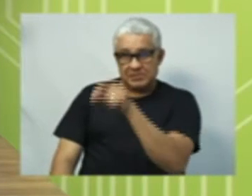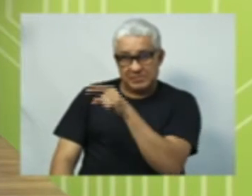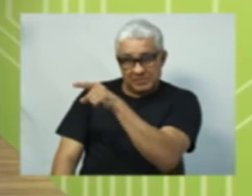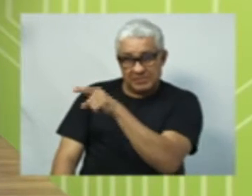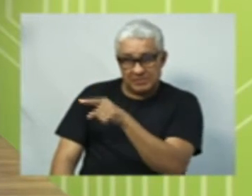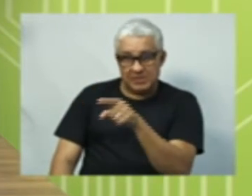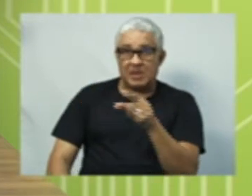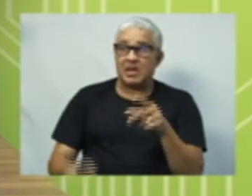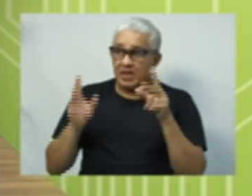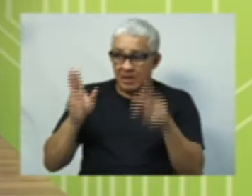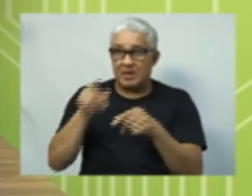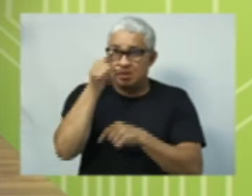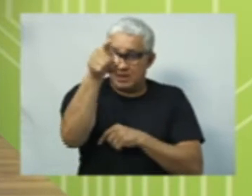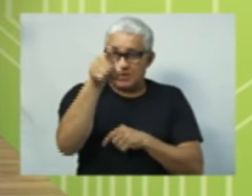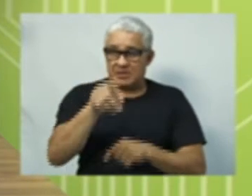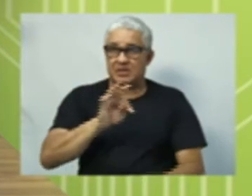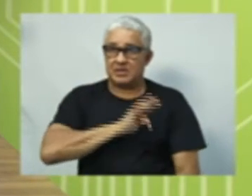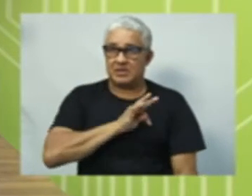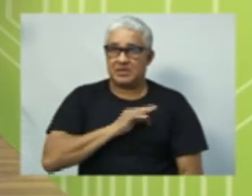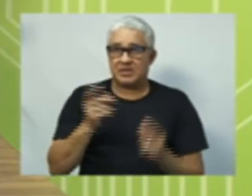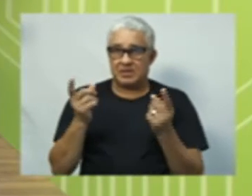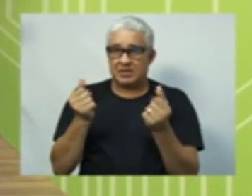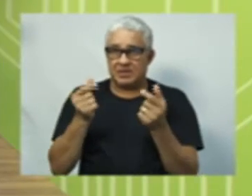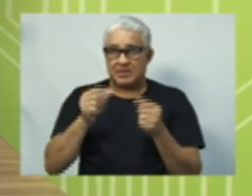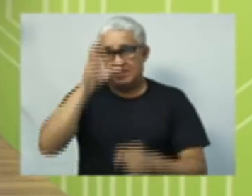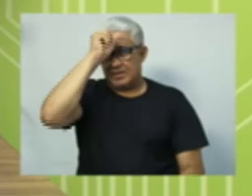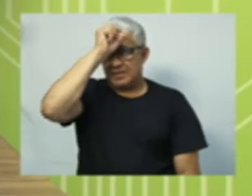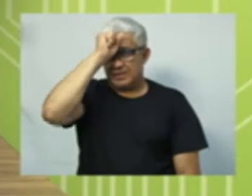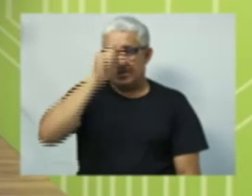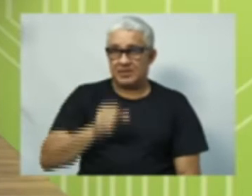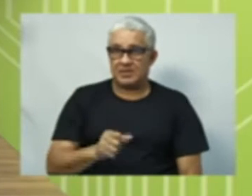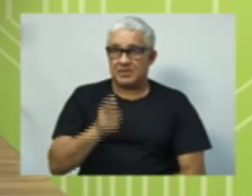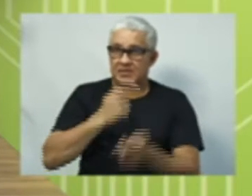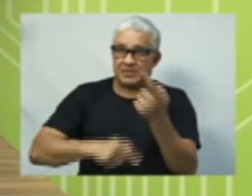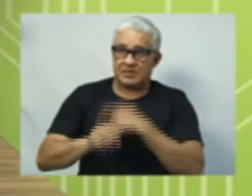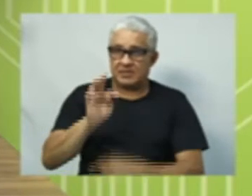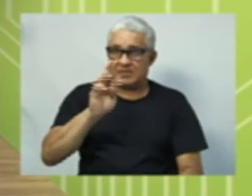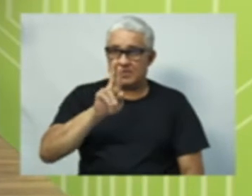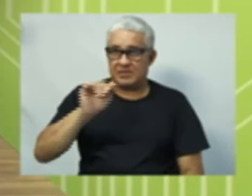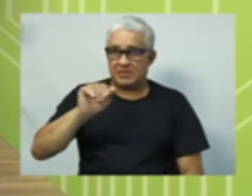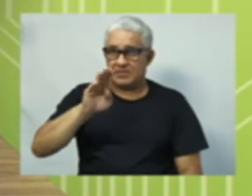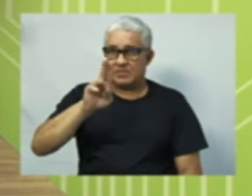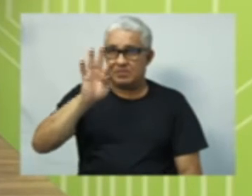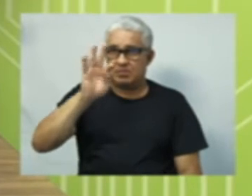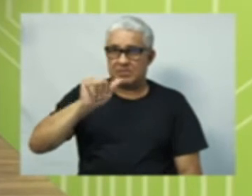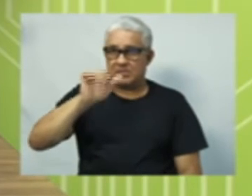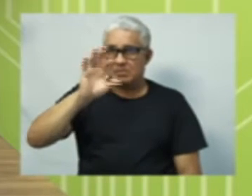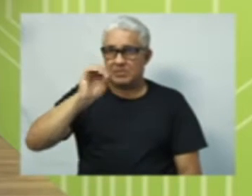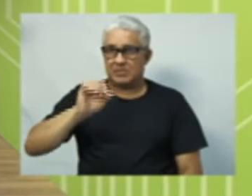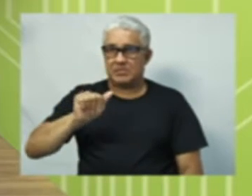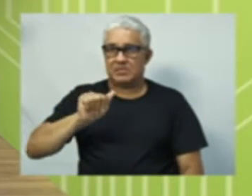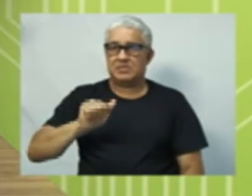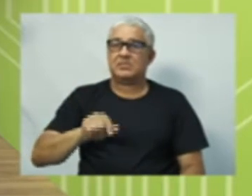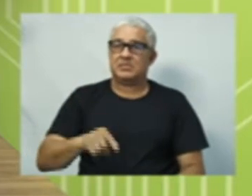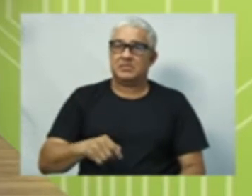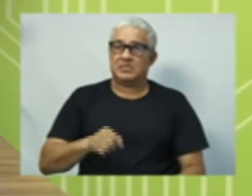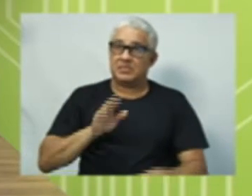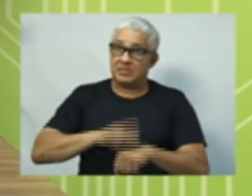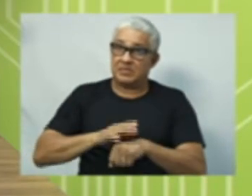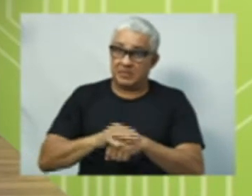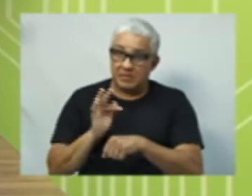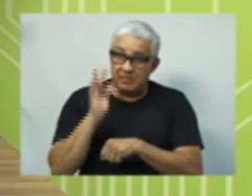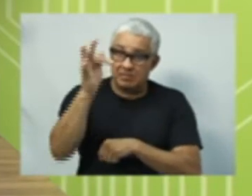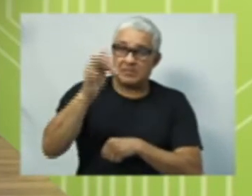você, ó, técnico em finança, que está aprendendo sobre gestão tributária para botar isso na prática futuramente,